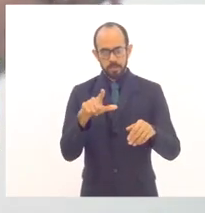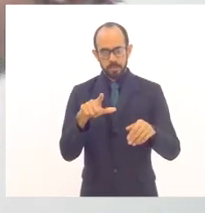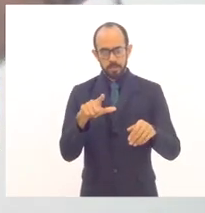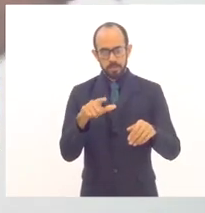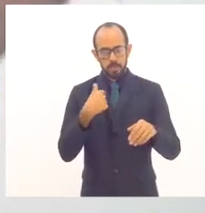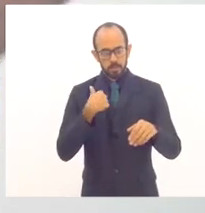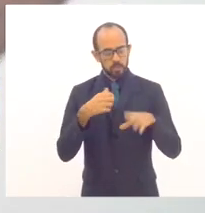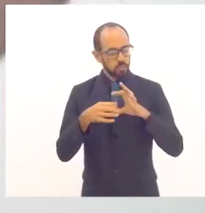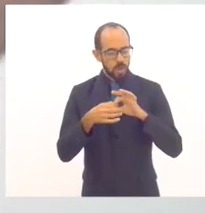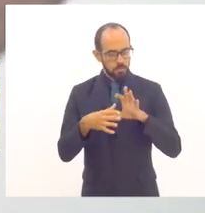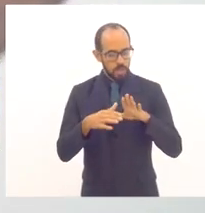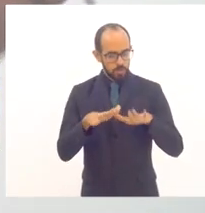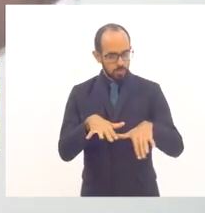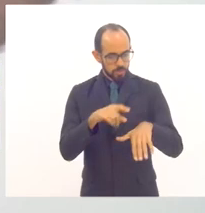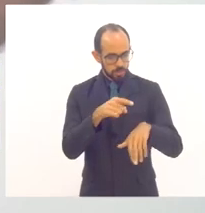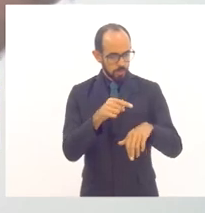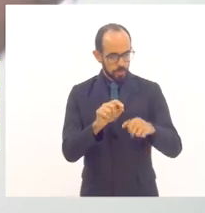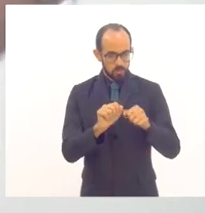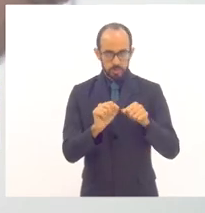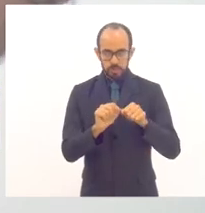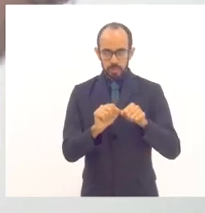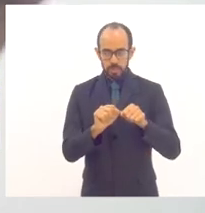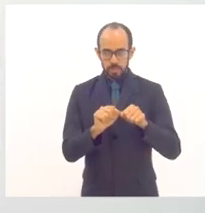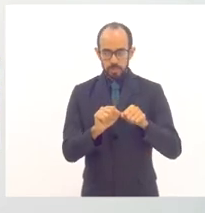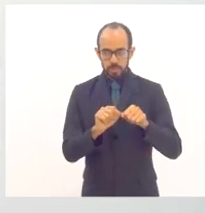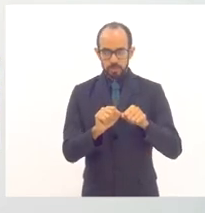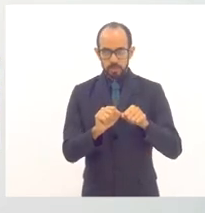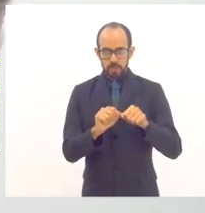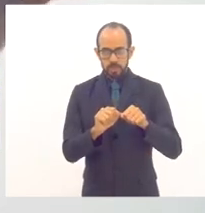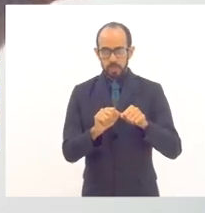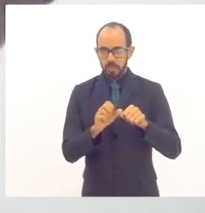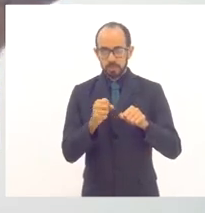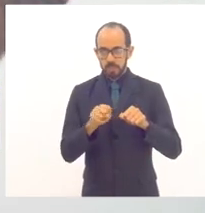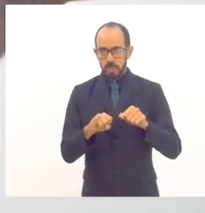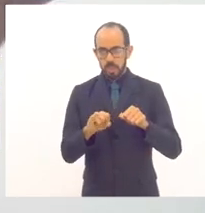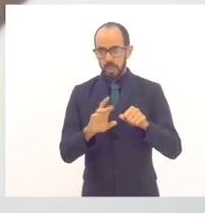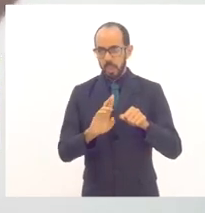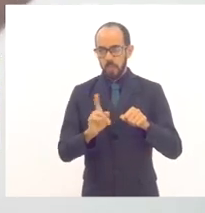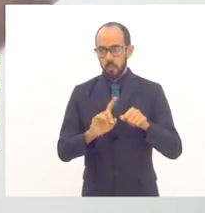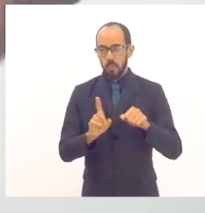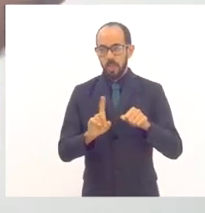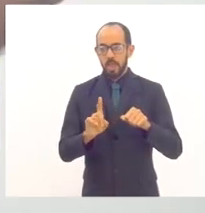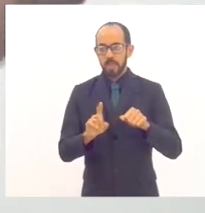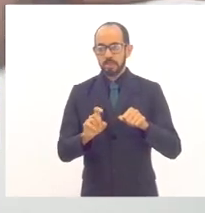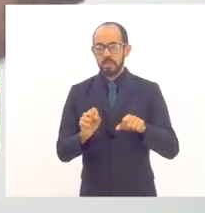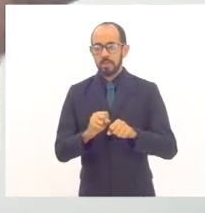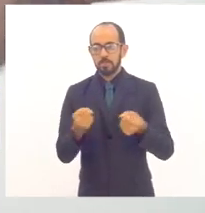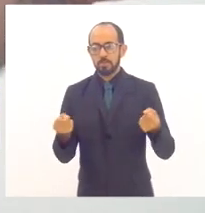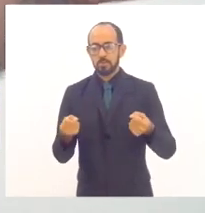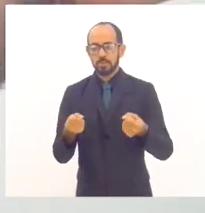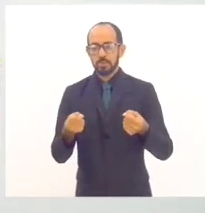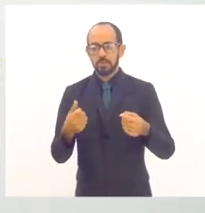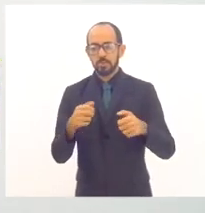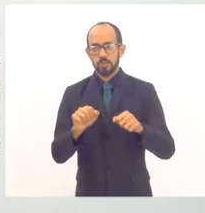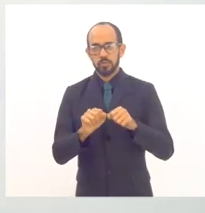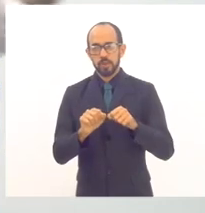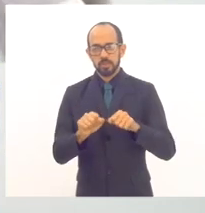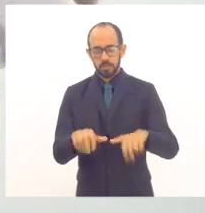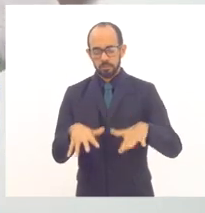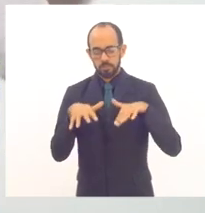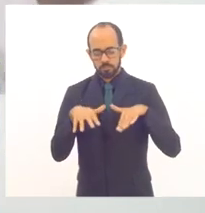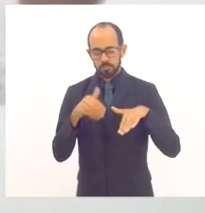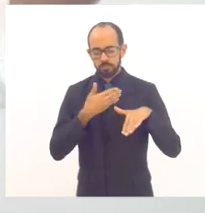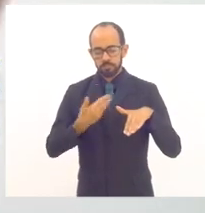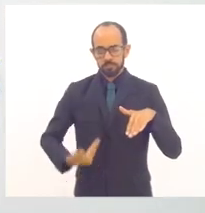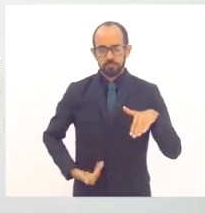estou aberto a isso. Eu estou aberto a isso. Ah, se não fosse, a gente não ia chamar audiência pública e colocar